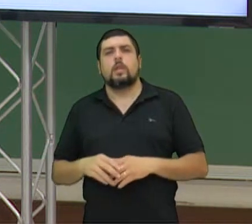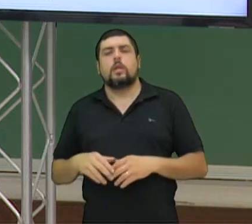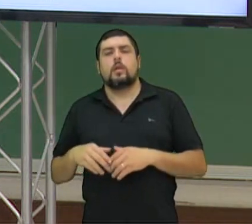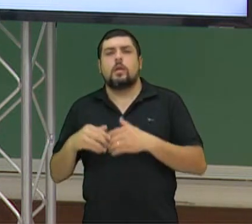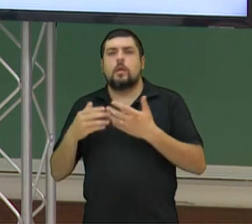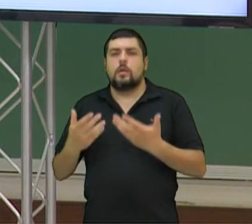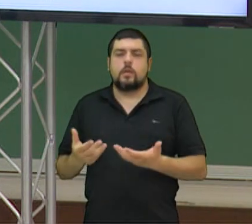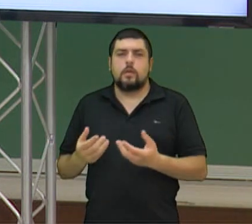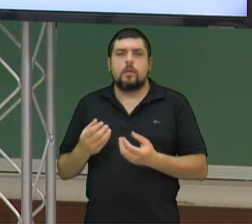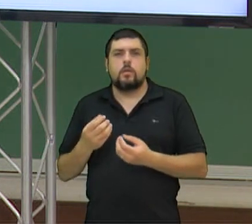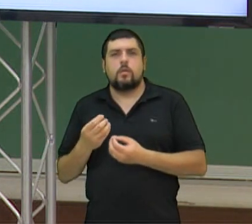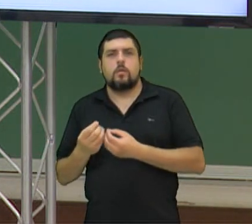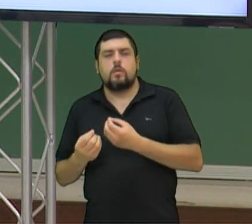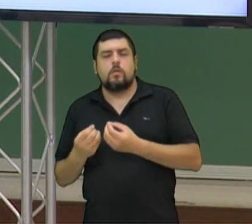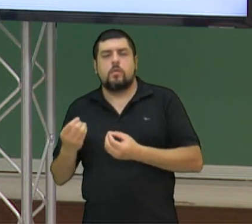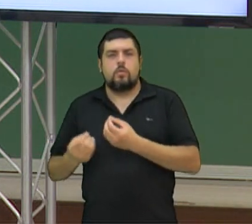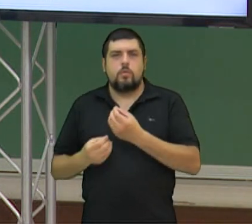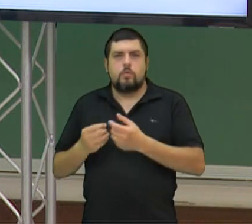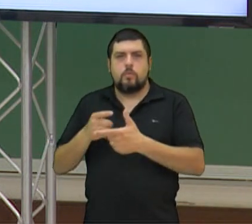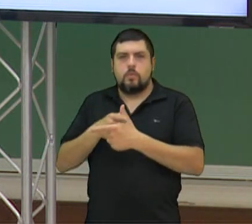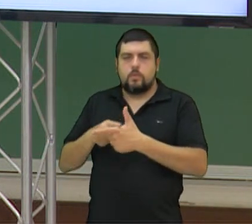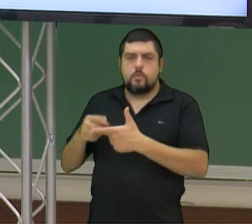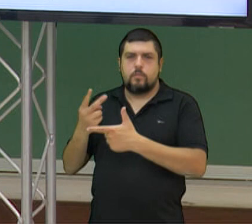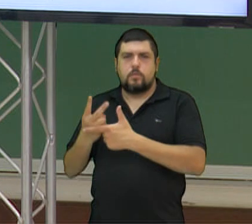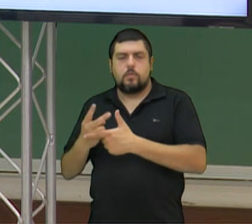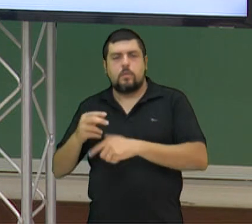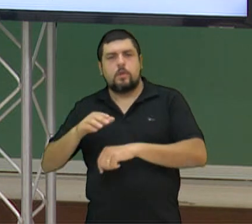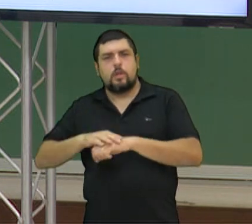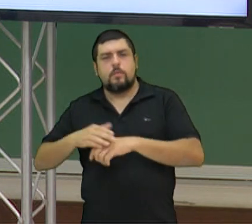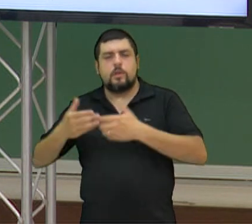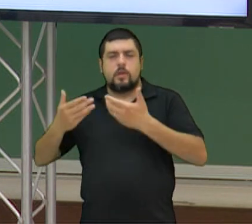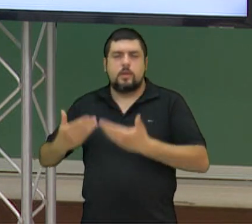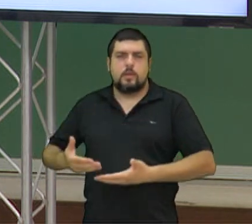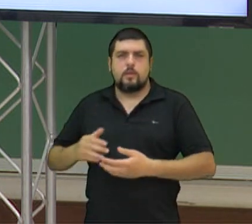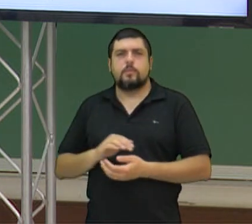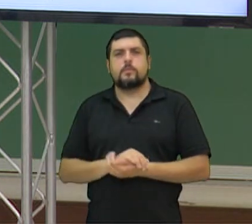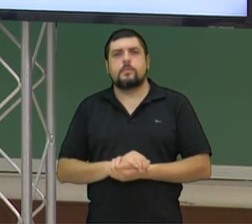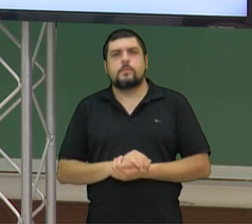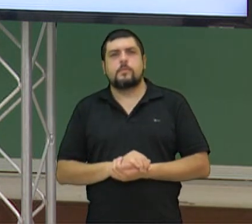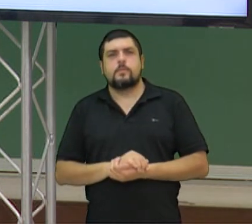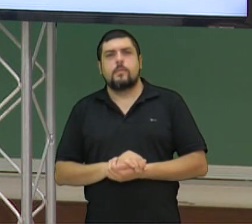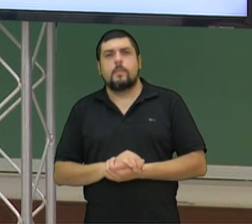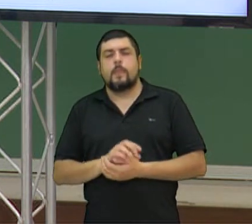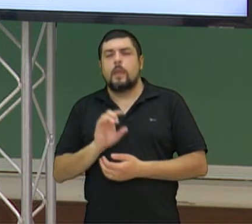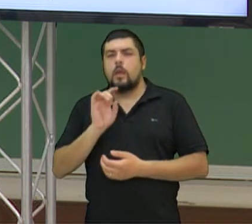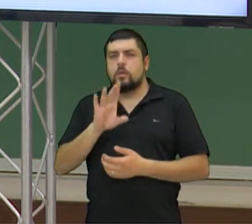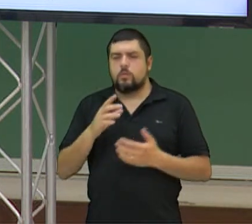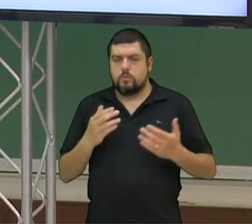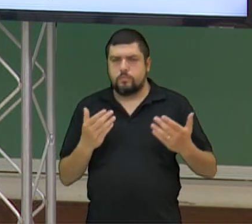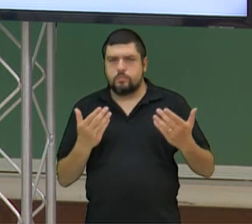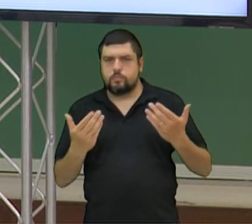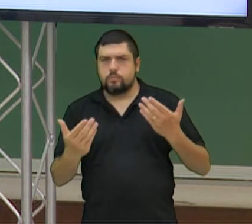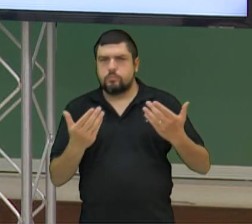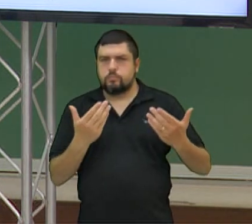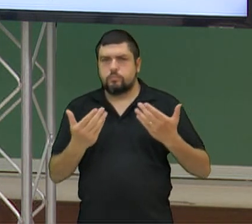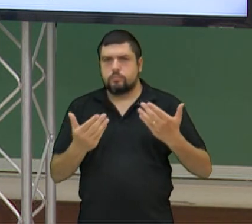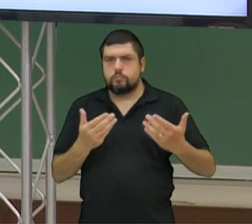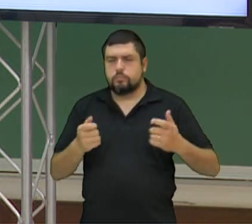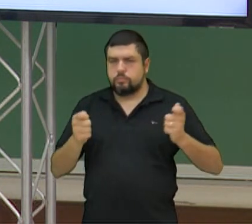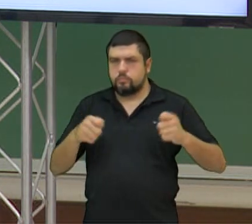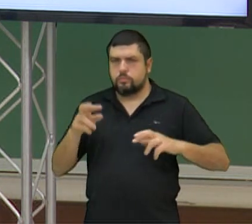fica dividido por 2 aqui. Beleza, gente? É apenas uma situação de comparação aqui, vocês podem